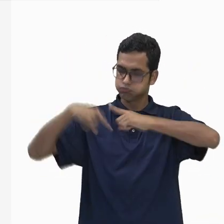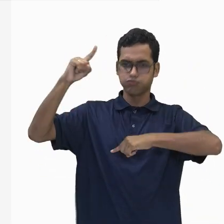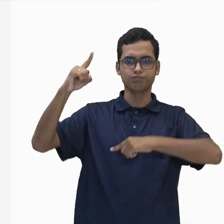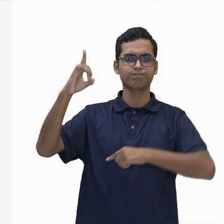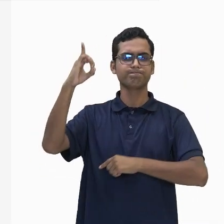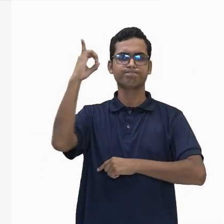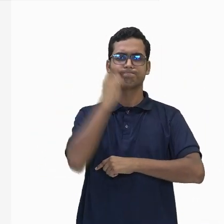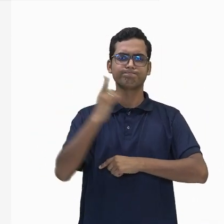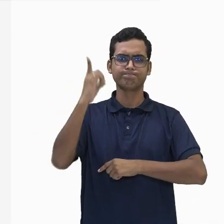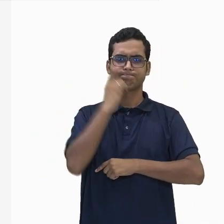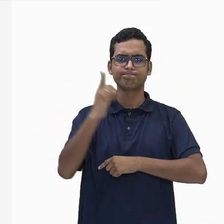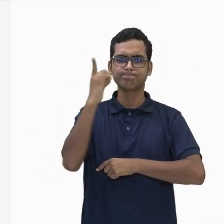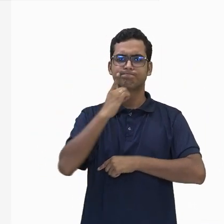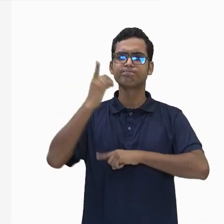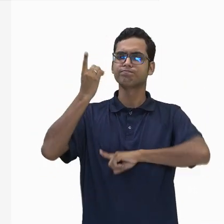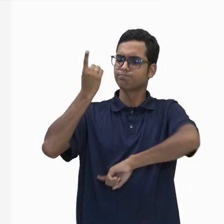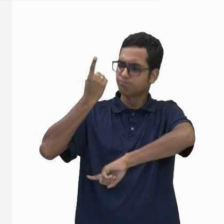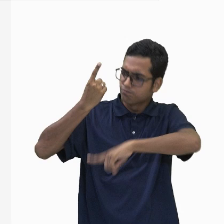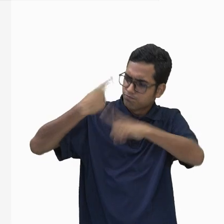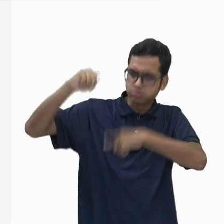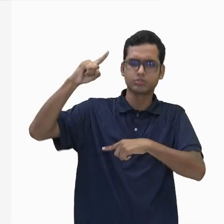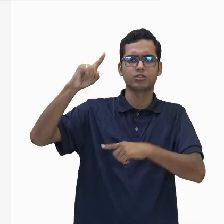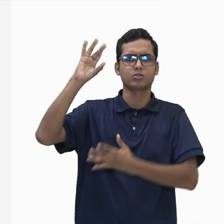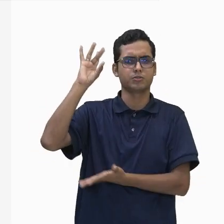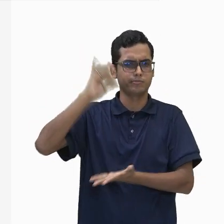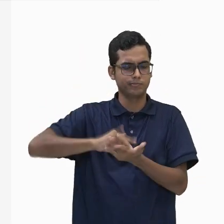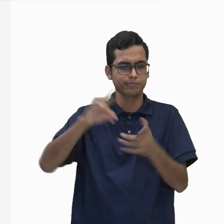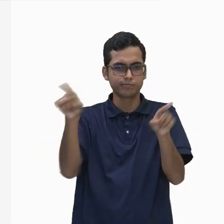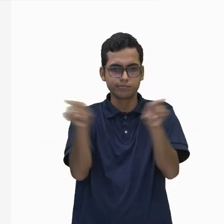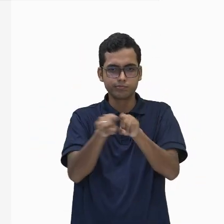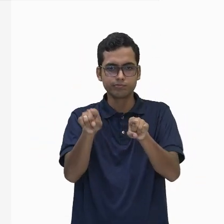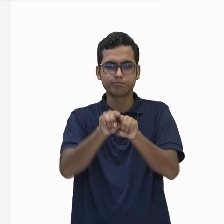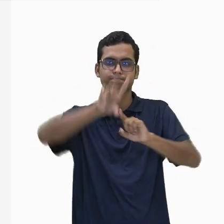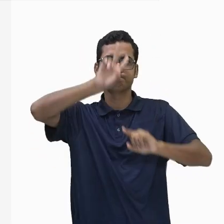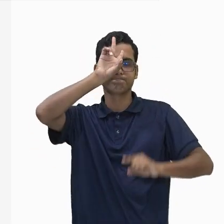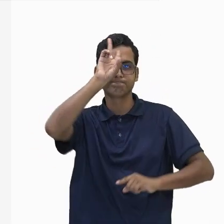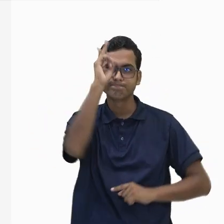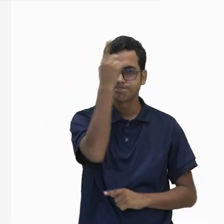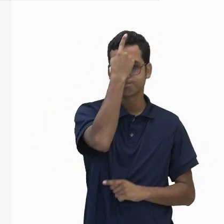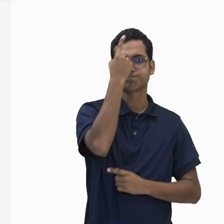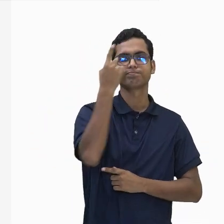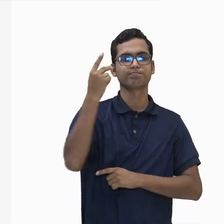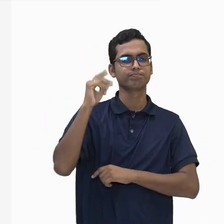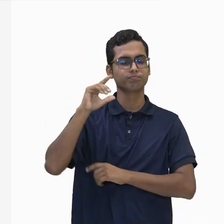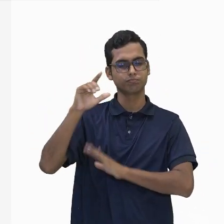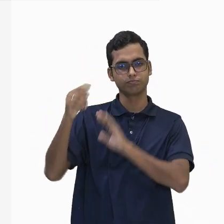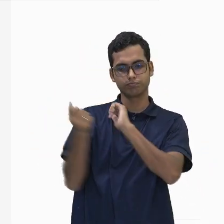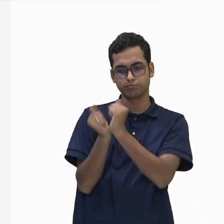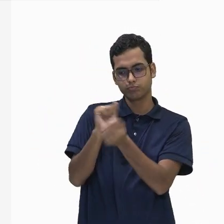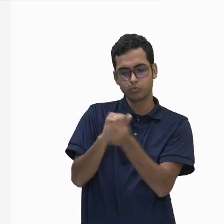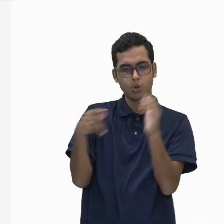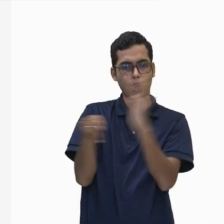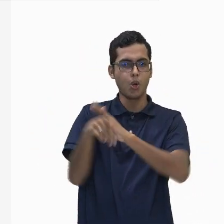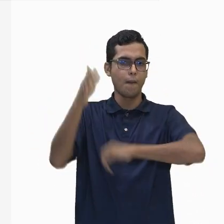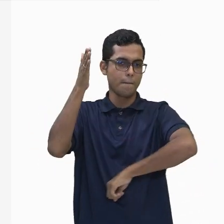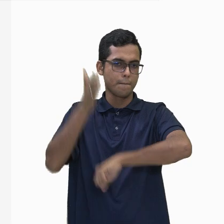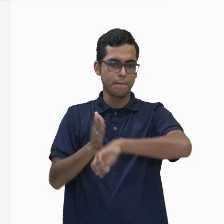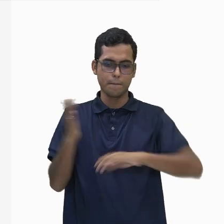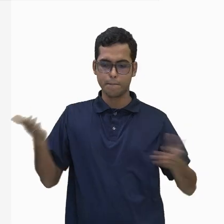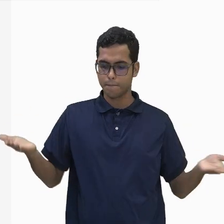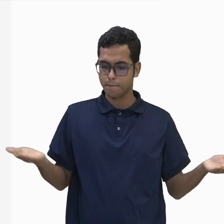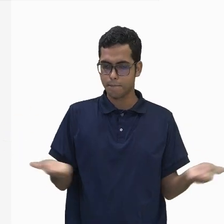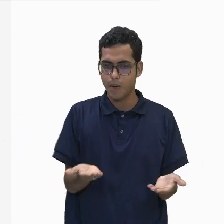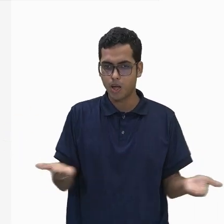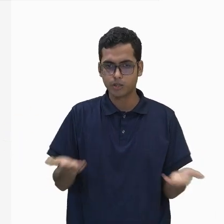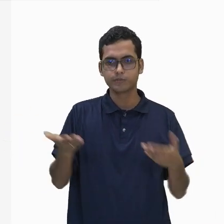supera. É o homem que se inventa no presente, no momento. né? E esse